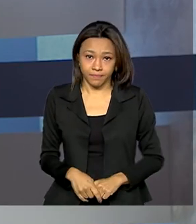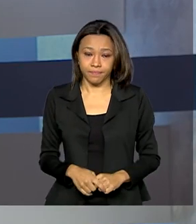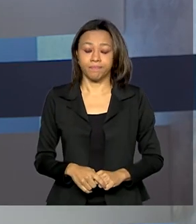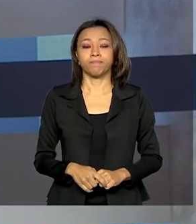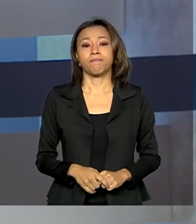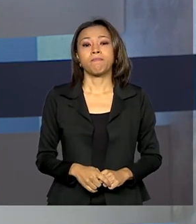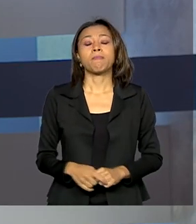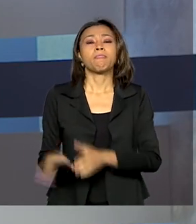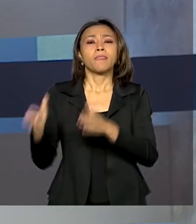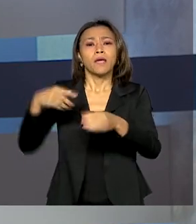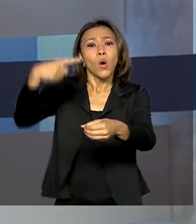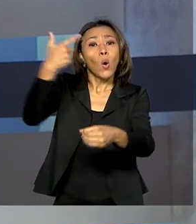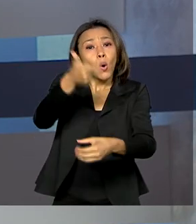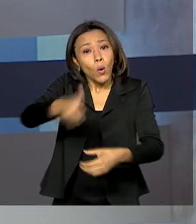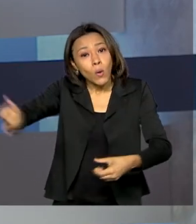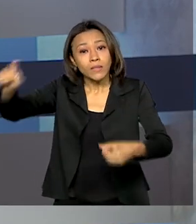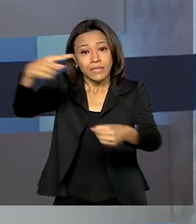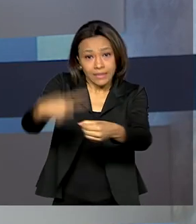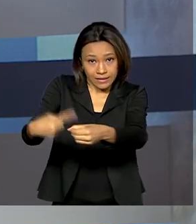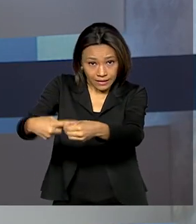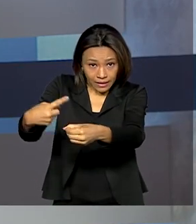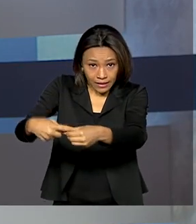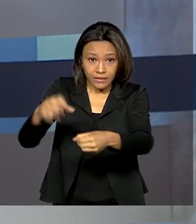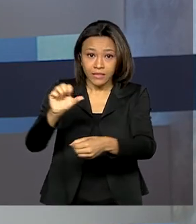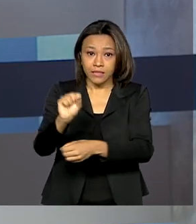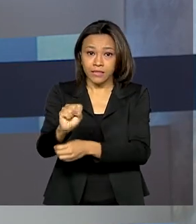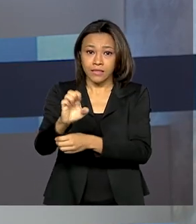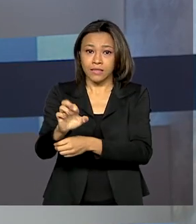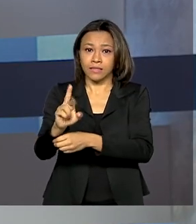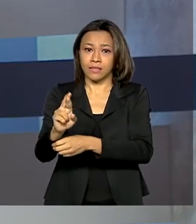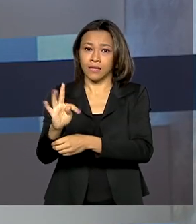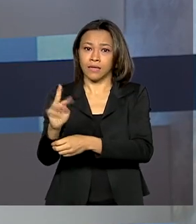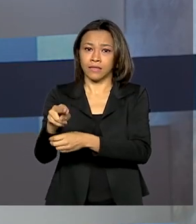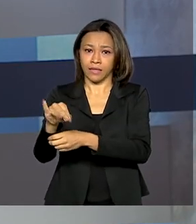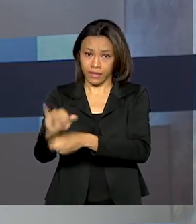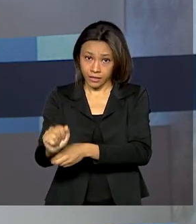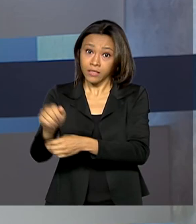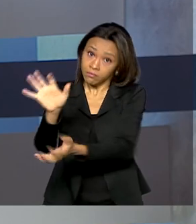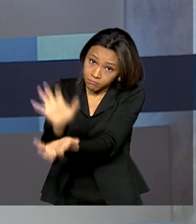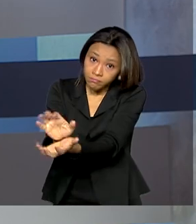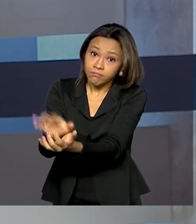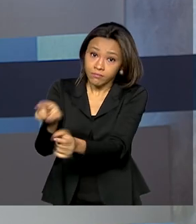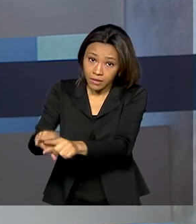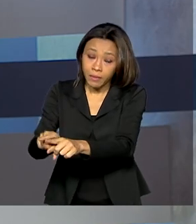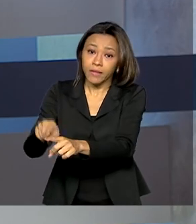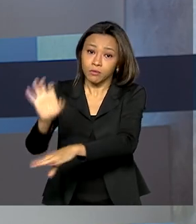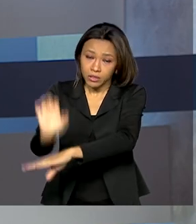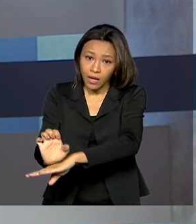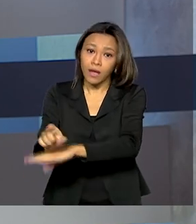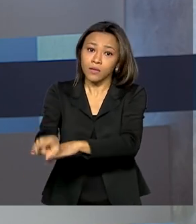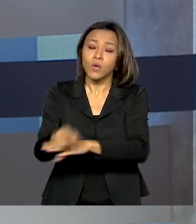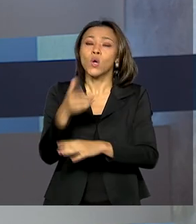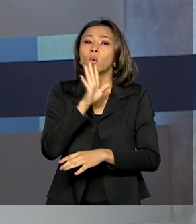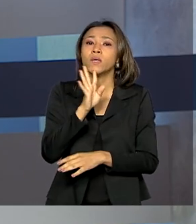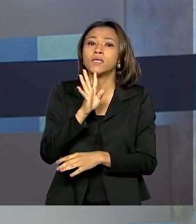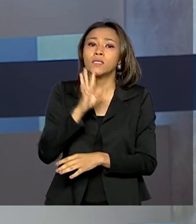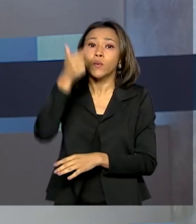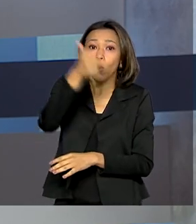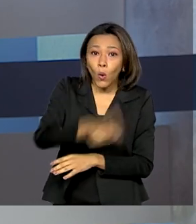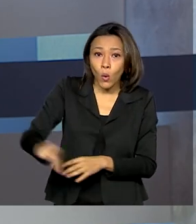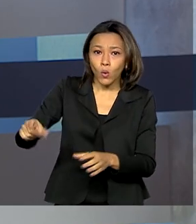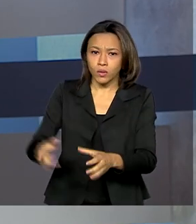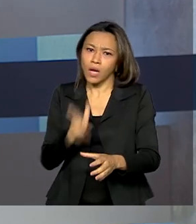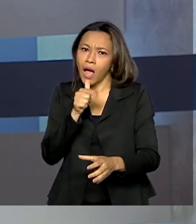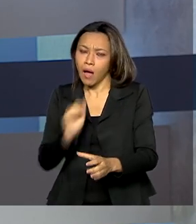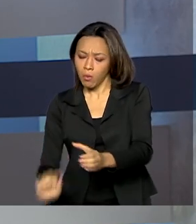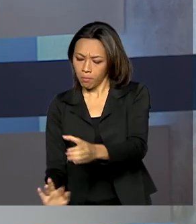o e em Sertânia também em Pernambuco o presidente Jair bolsonaro conheceu mais uma estação de bombeamento do projeto de